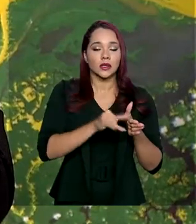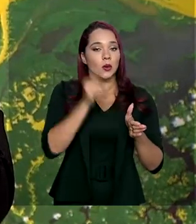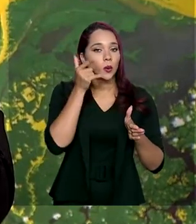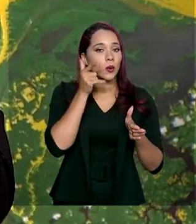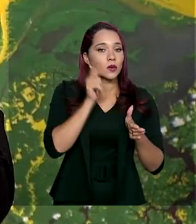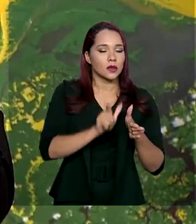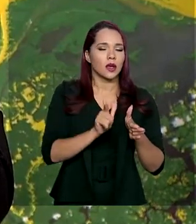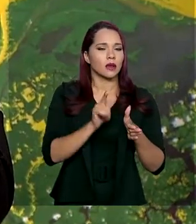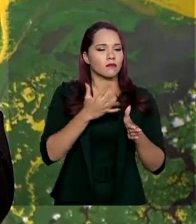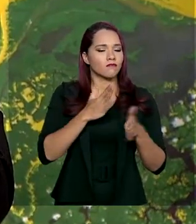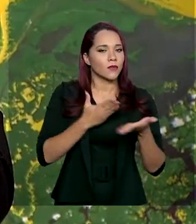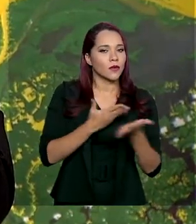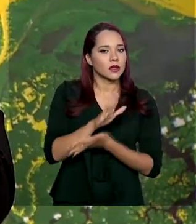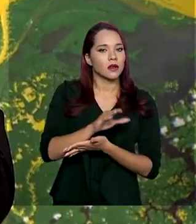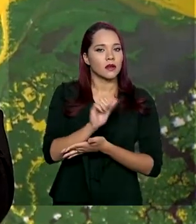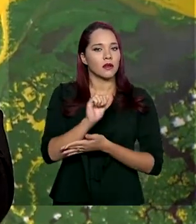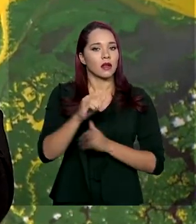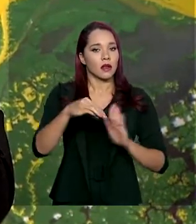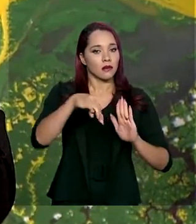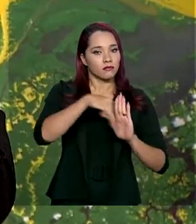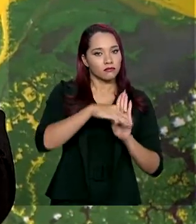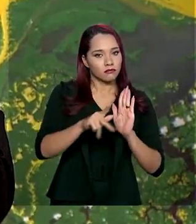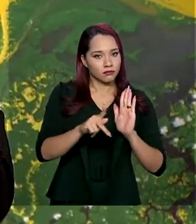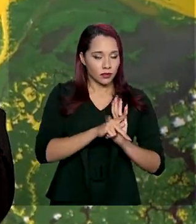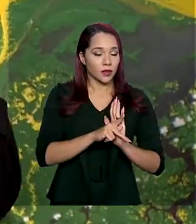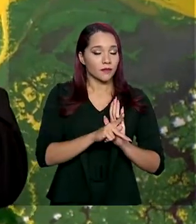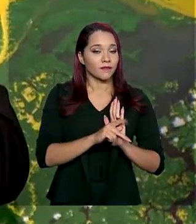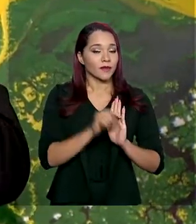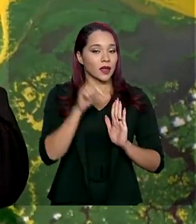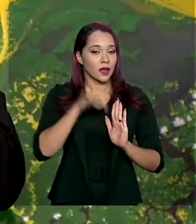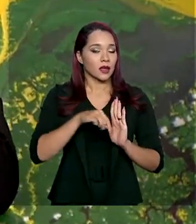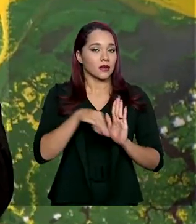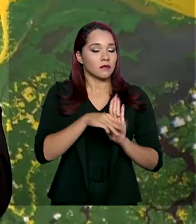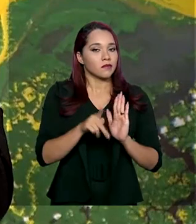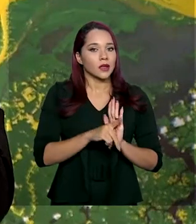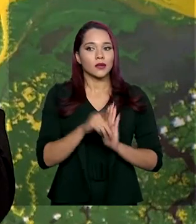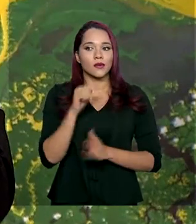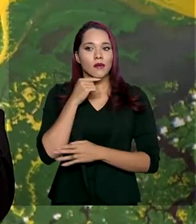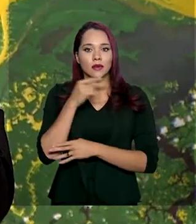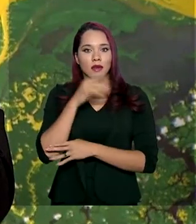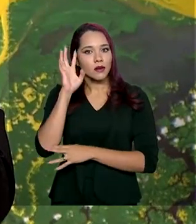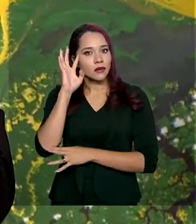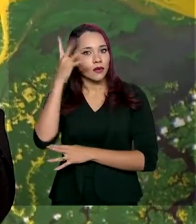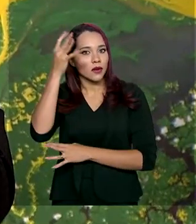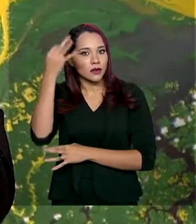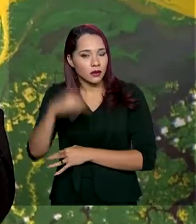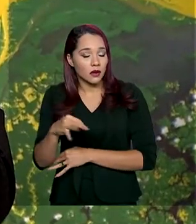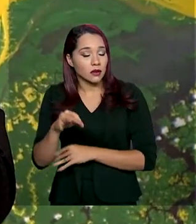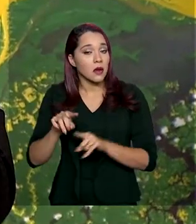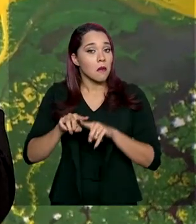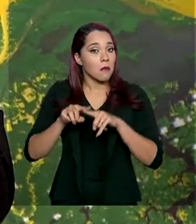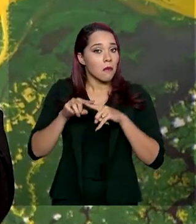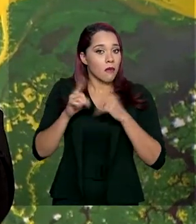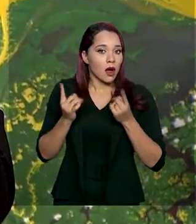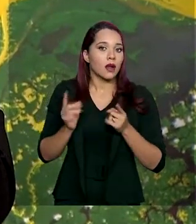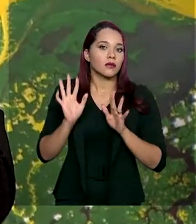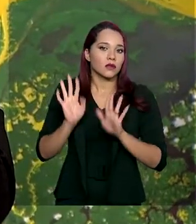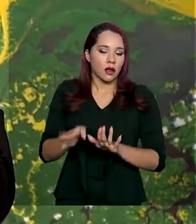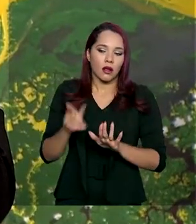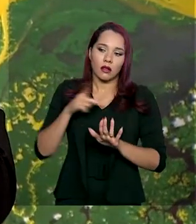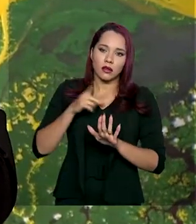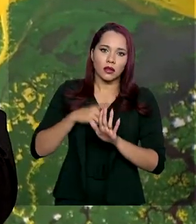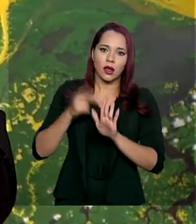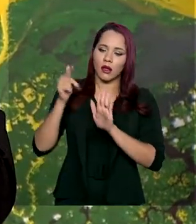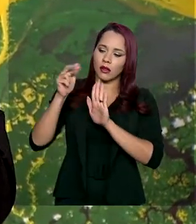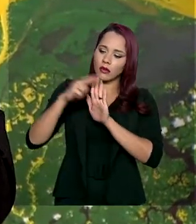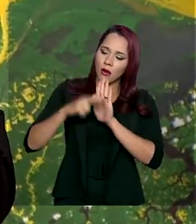à aprovação do AMP, que não resolva definitivamente, mas que pelo menos dê os instrumentos